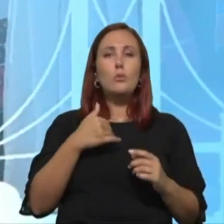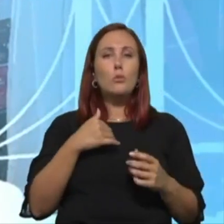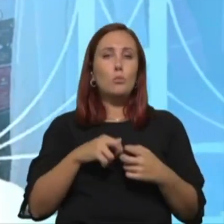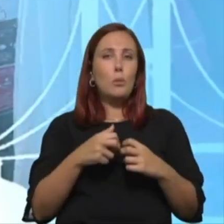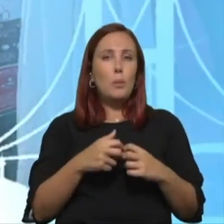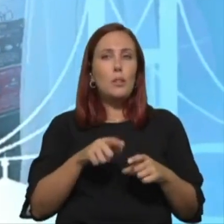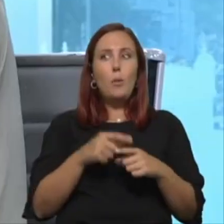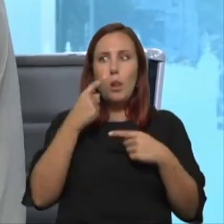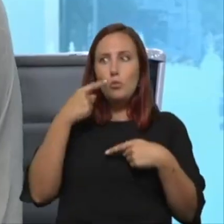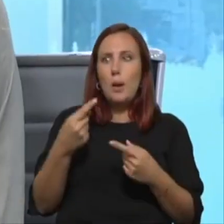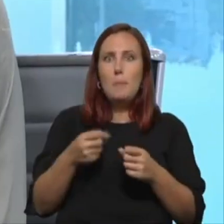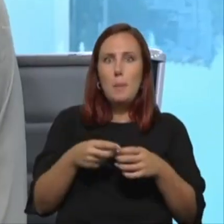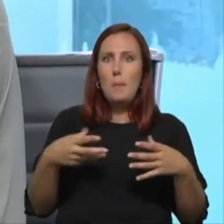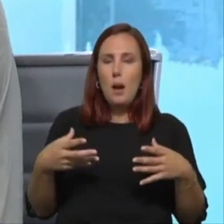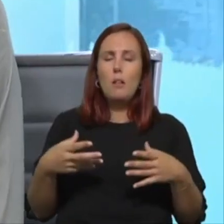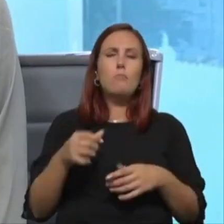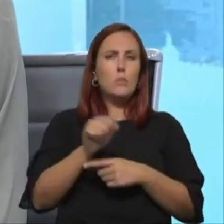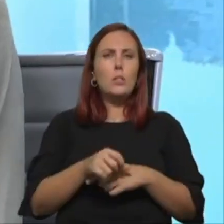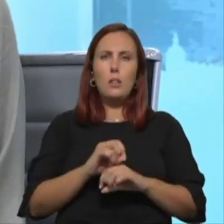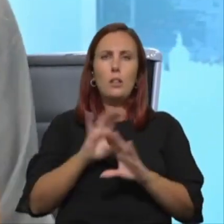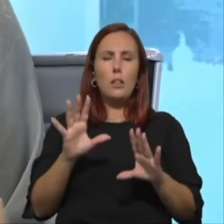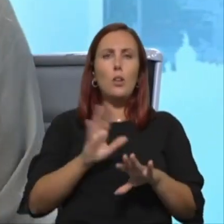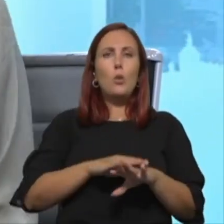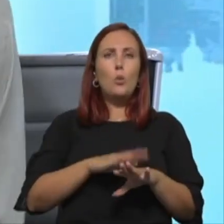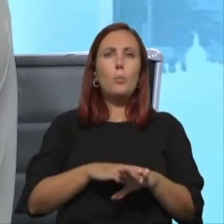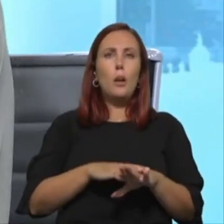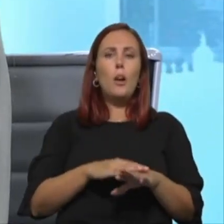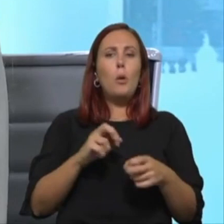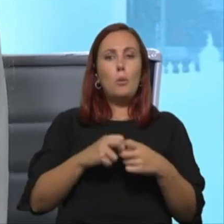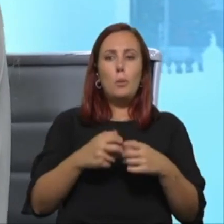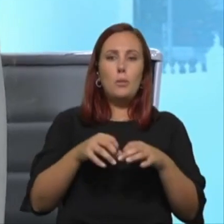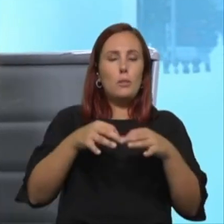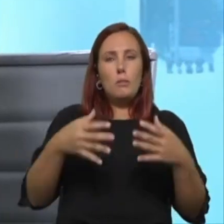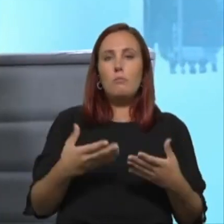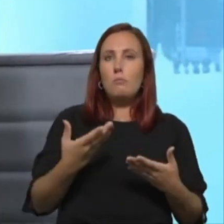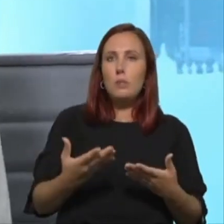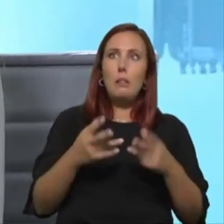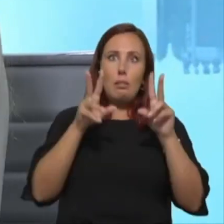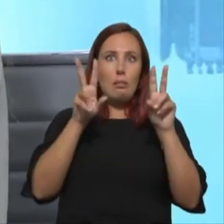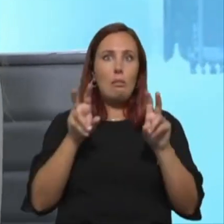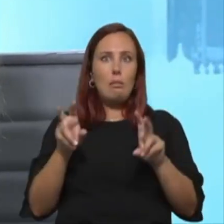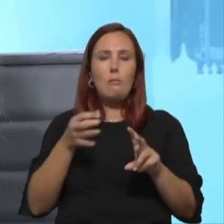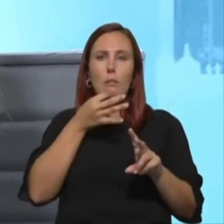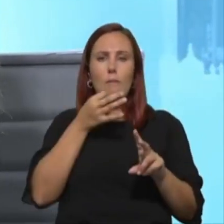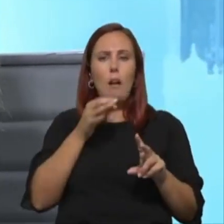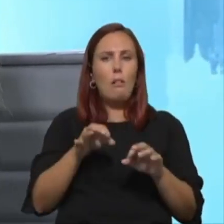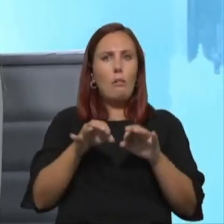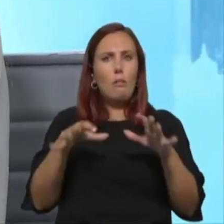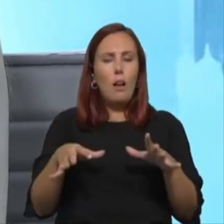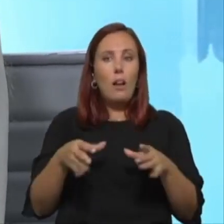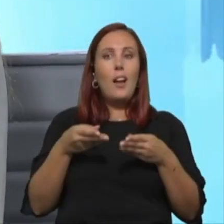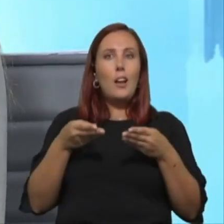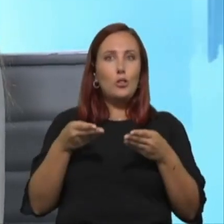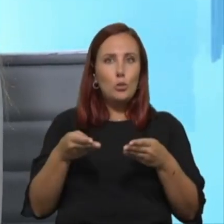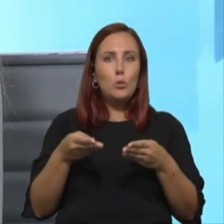em cima da mesa? Eu acho que sim, claro. Problemas como este, não é? Temas como este que são abordados desta forma contribuem muito para o